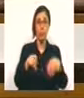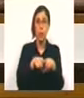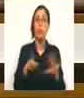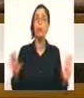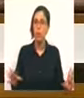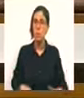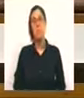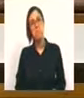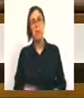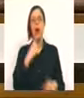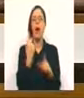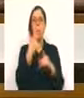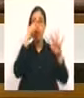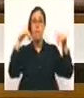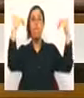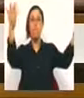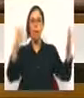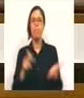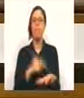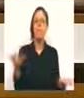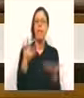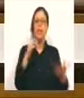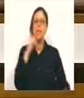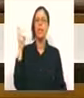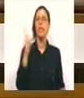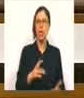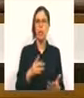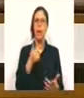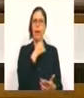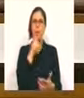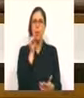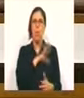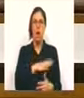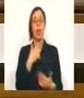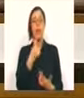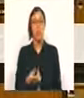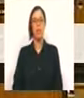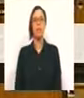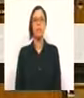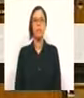políticas? Há muita gente lá fora que aguarda as vossas respostas com impaciência. Disse-me.